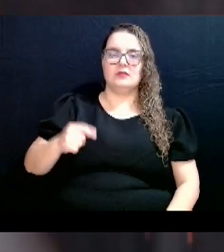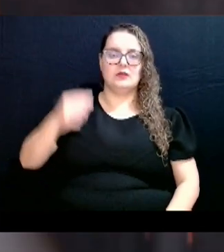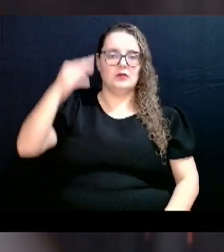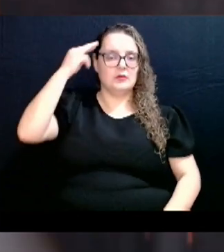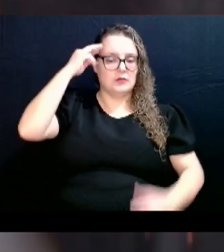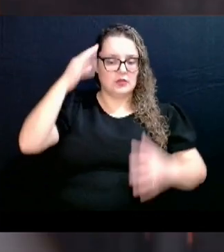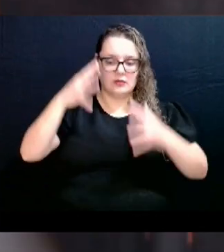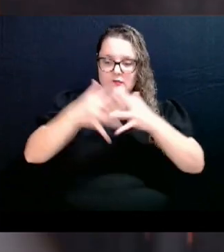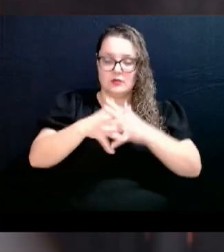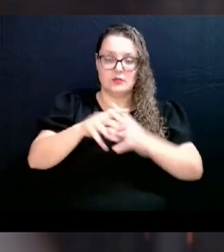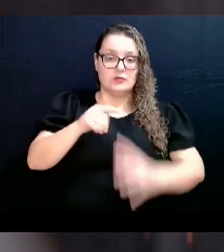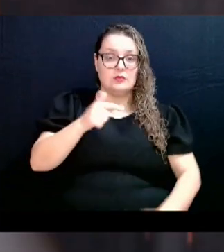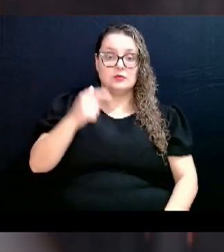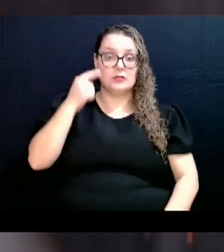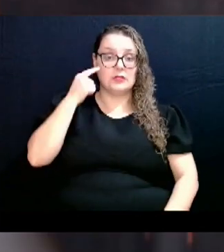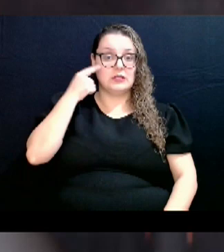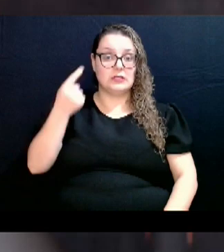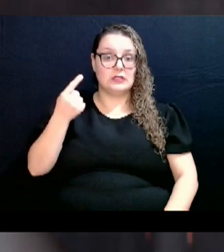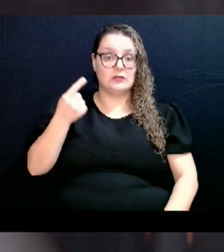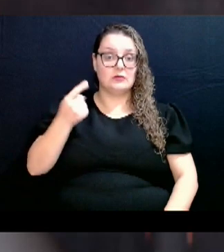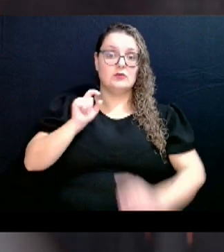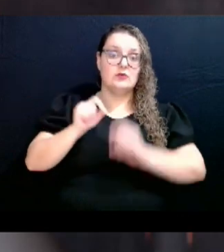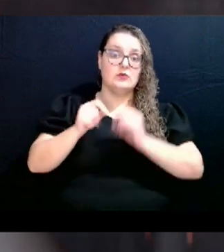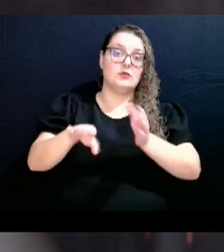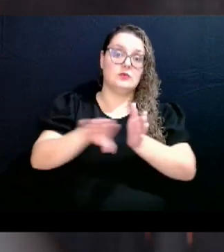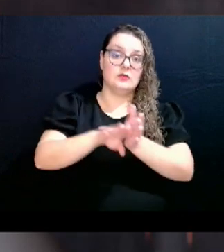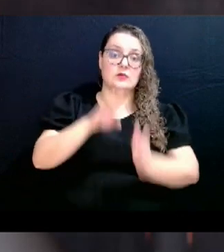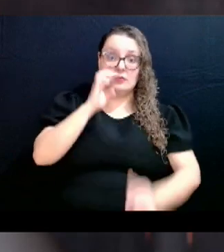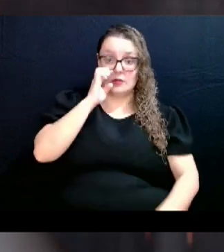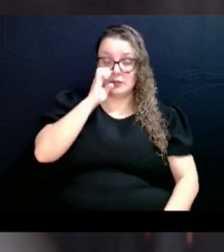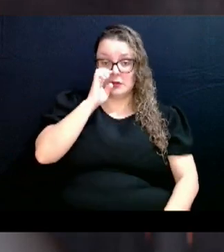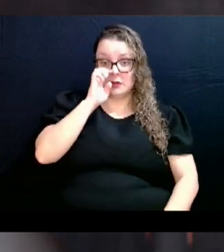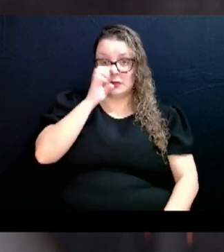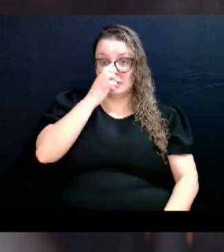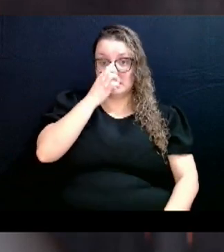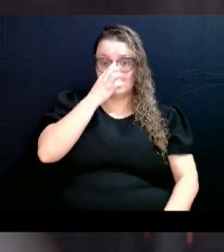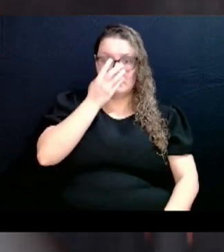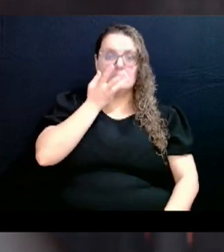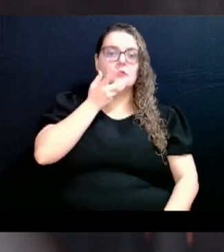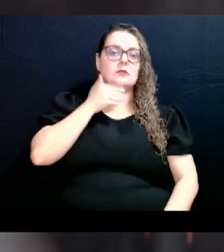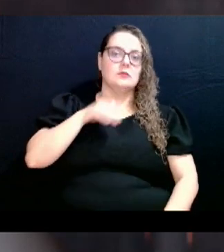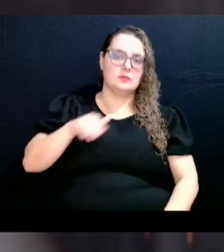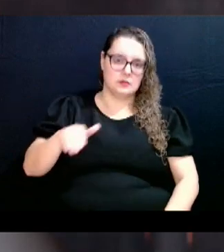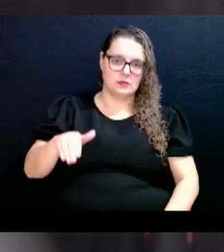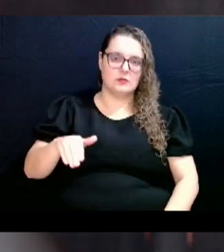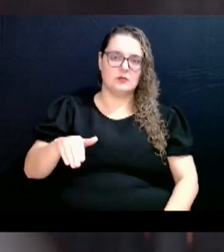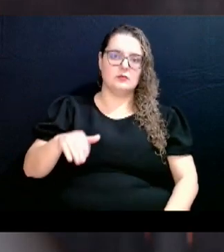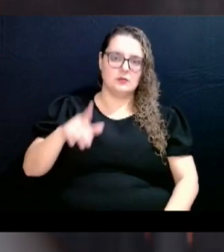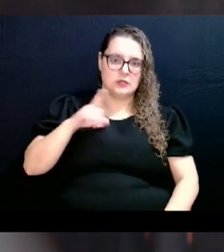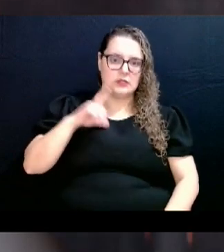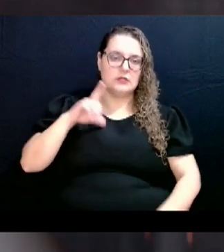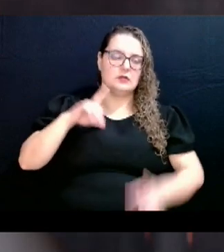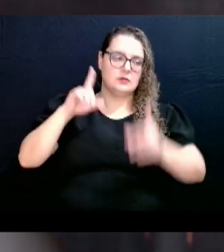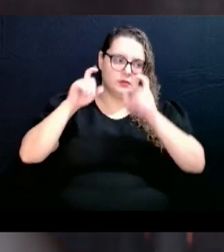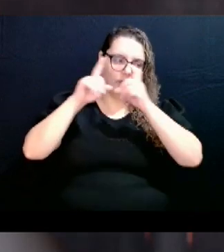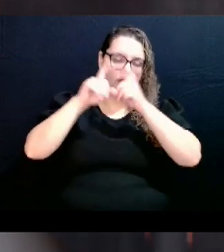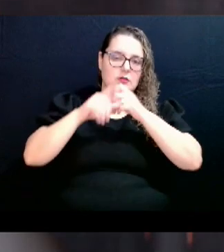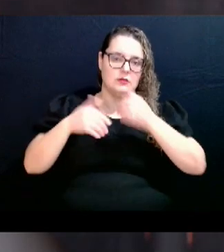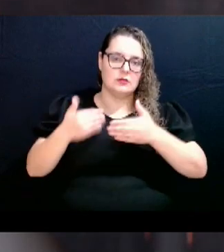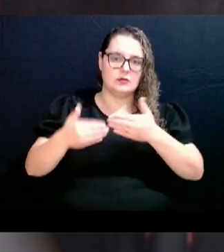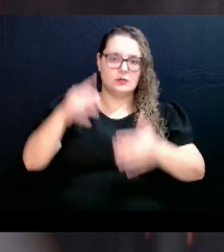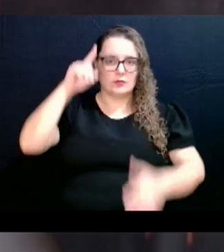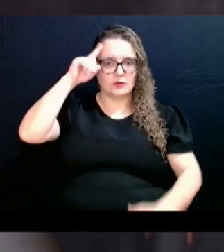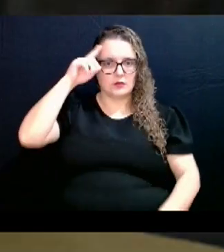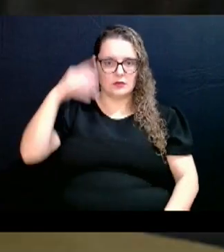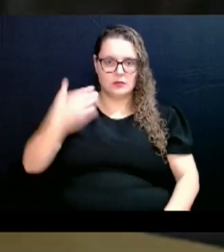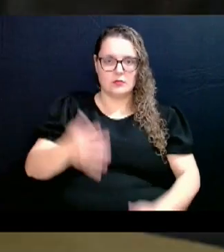que há de vir, mas que vai ser uma criança que terá já uma certa dificuldade. Pois é, gente.